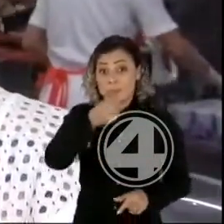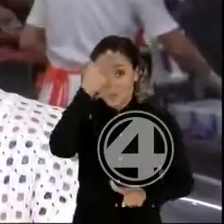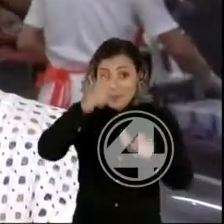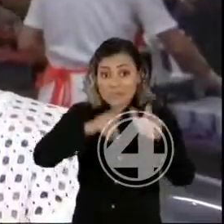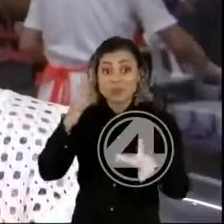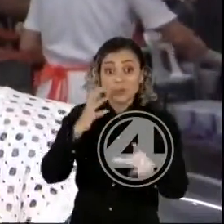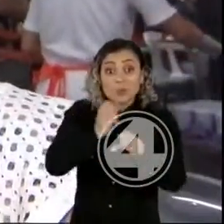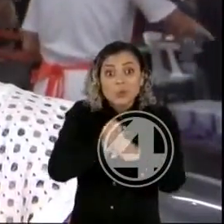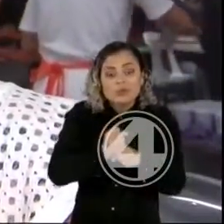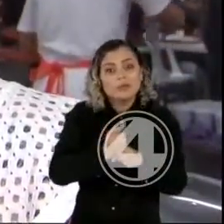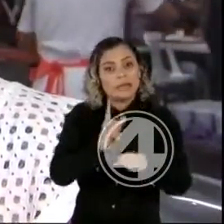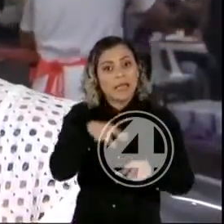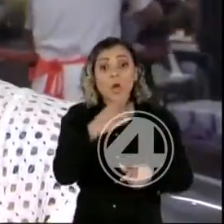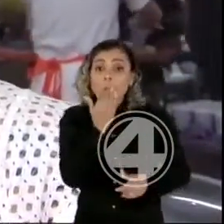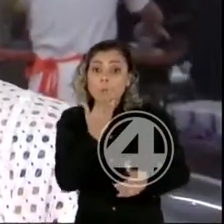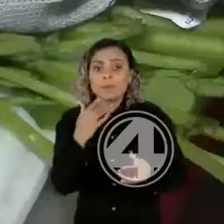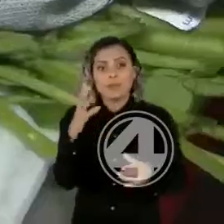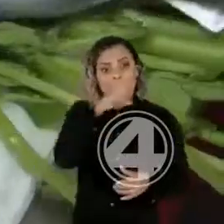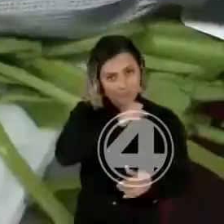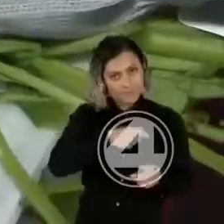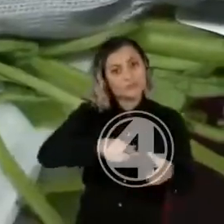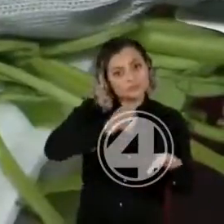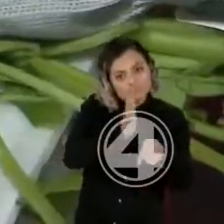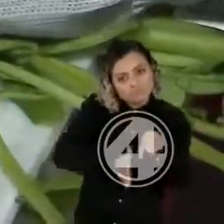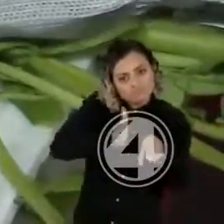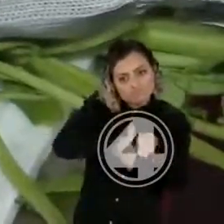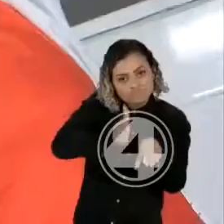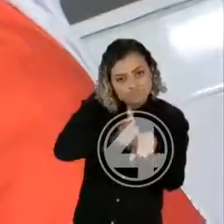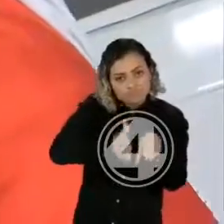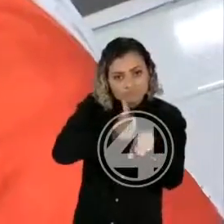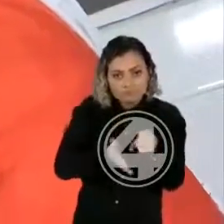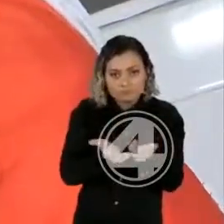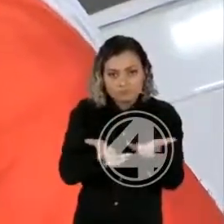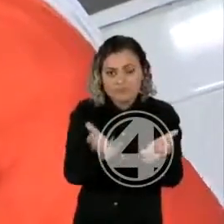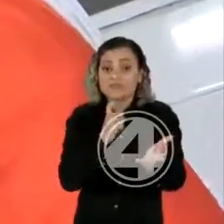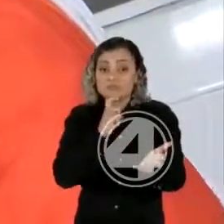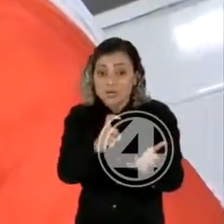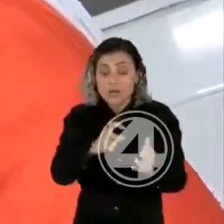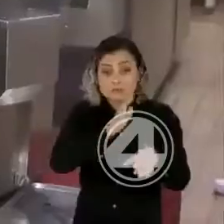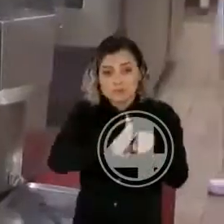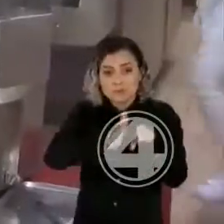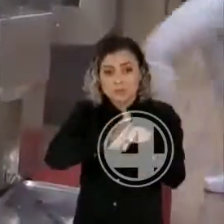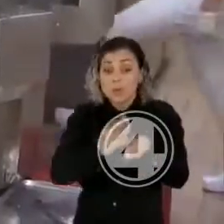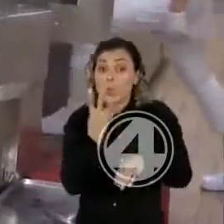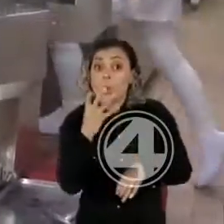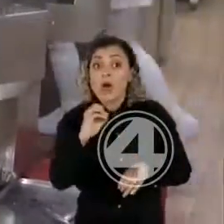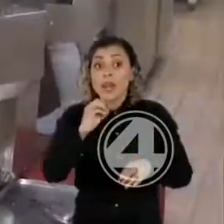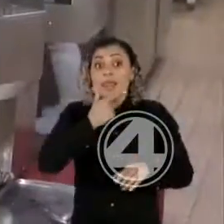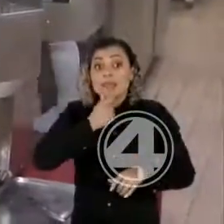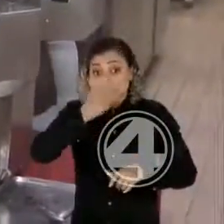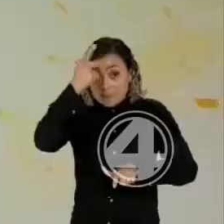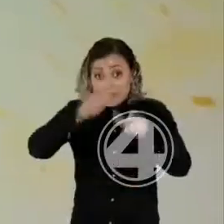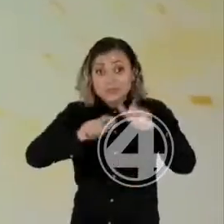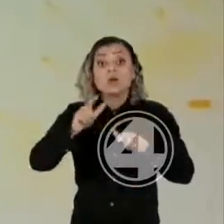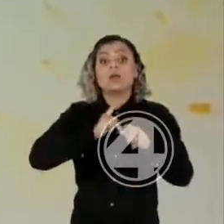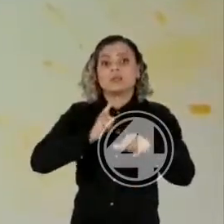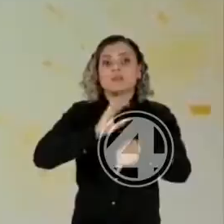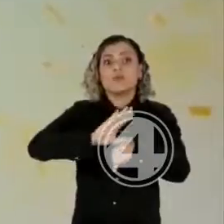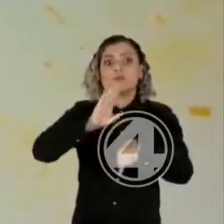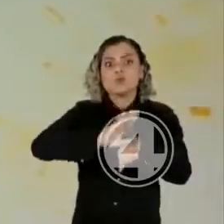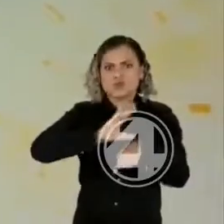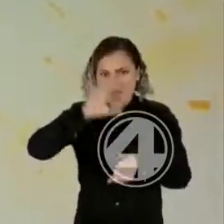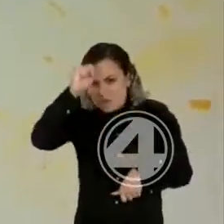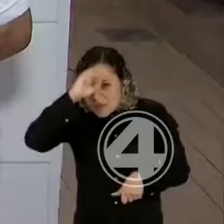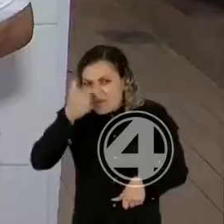ser um prato com uma execução ágil. Para que tudo saia perfeito, 40 cozinheiros participaram de um workshop.